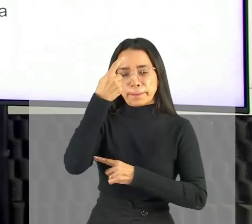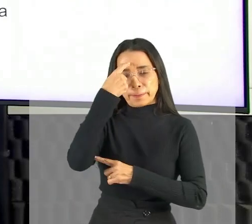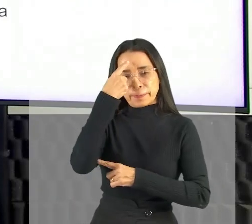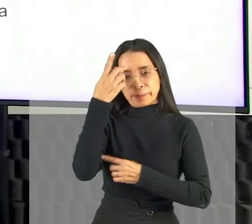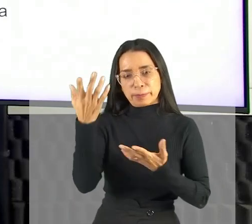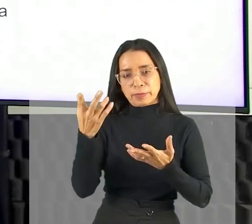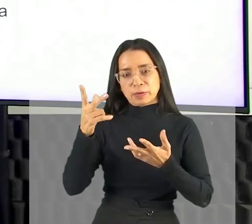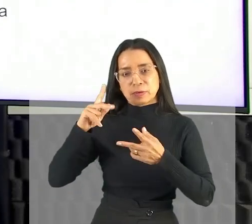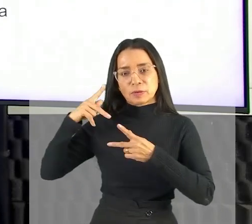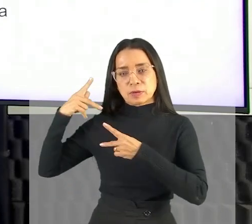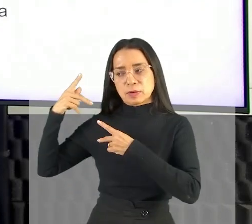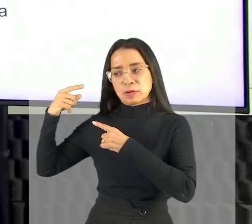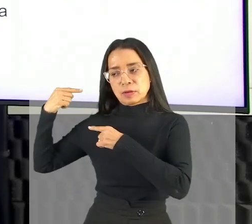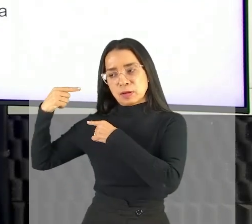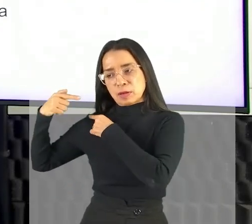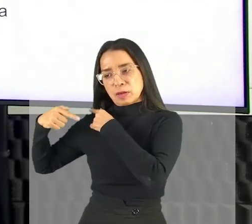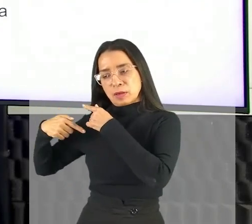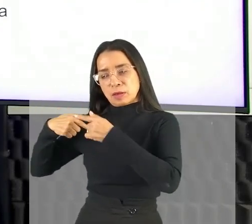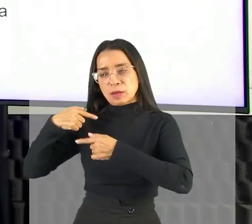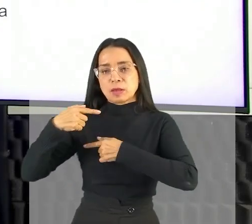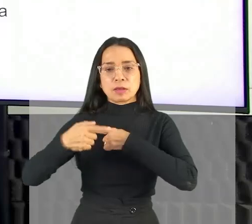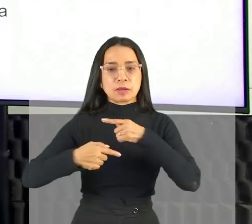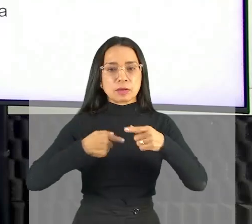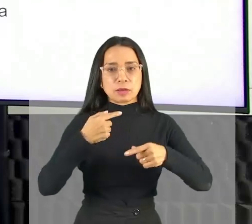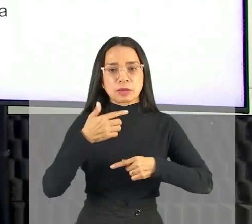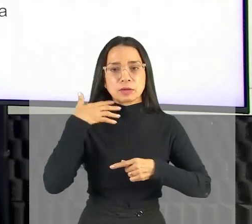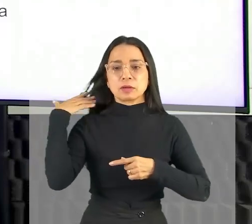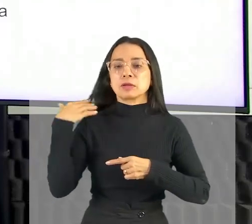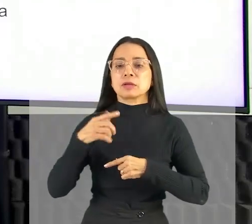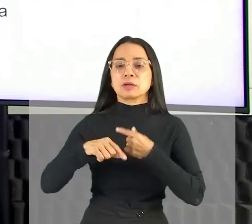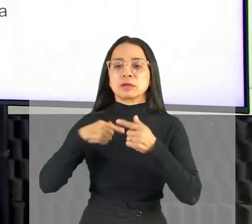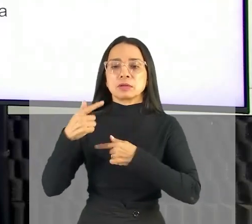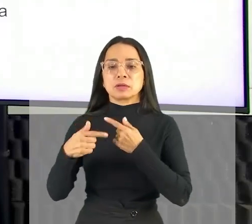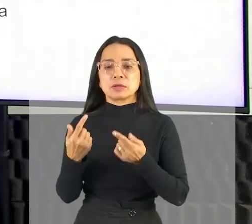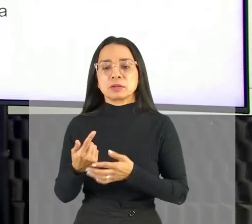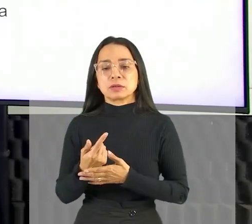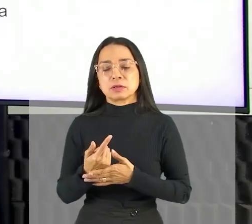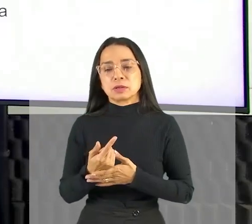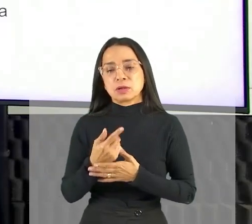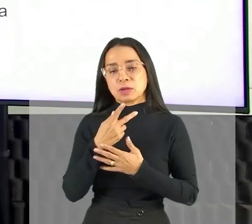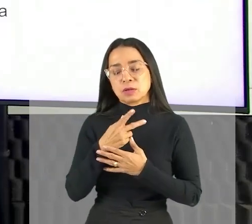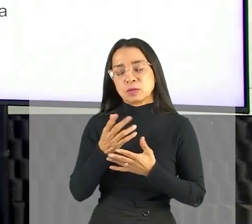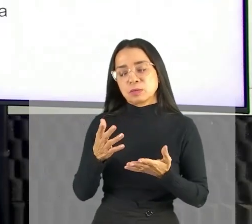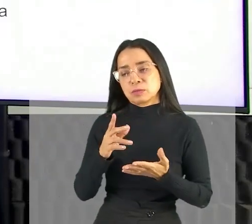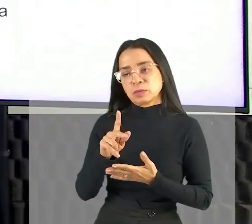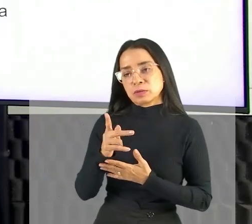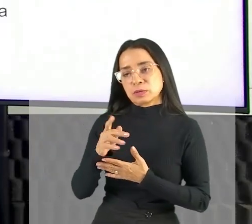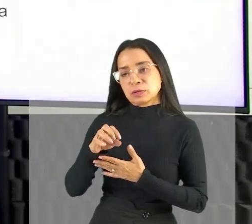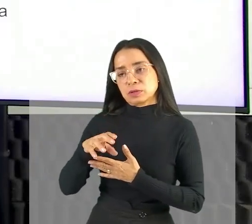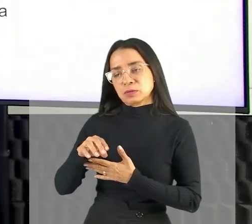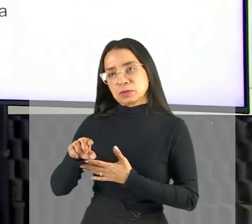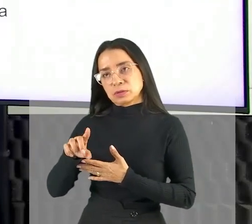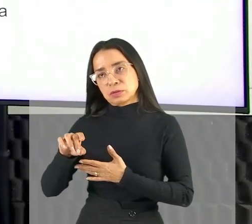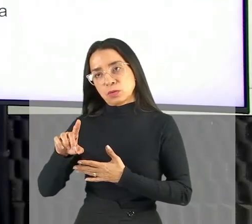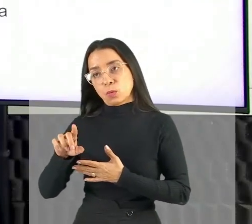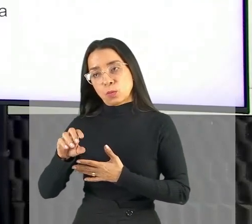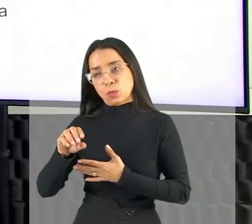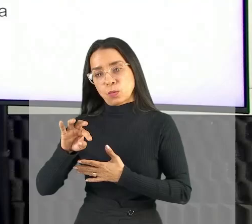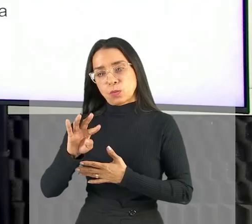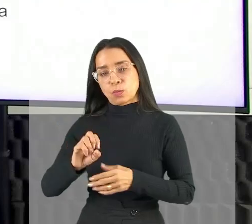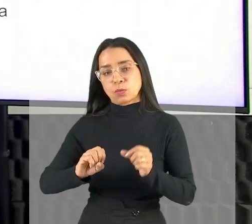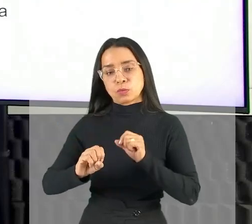herança ela é eh os pais são heteros eig gotos né E essa herança ela é